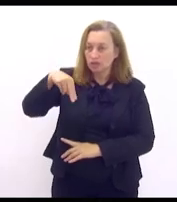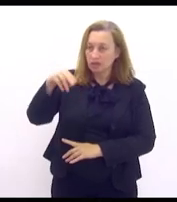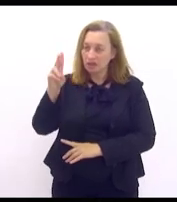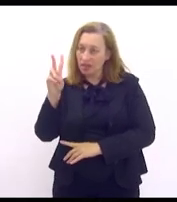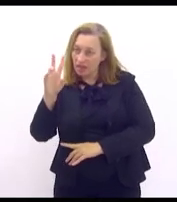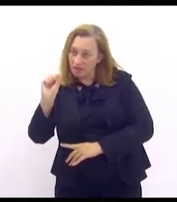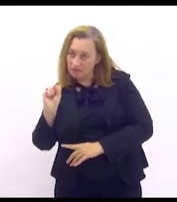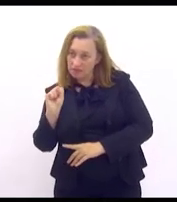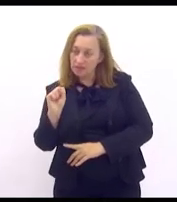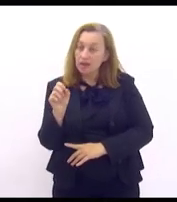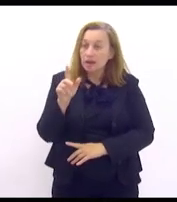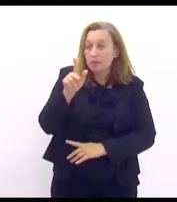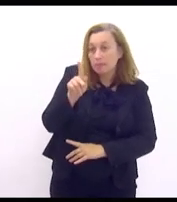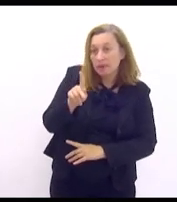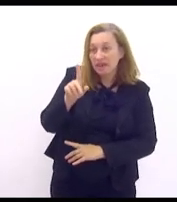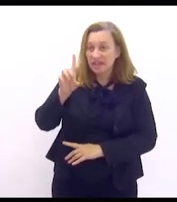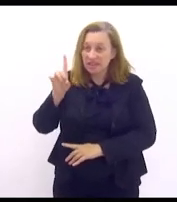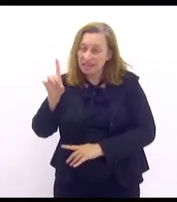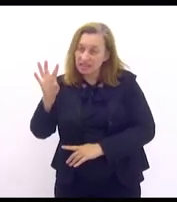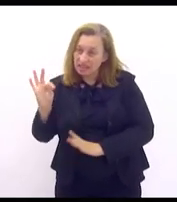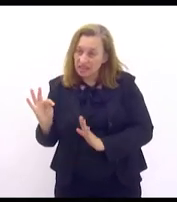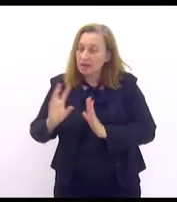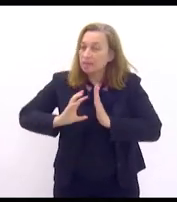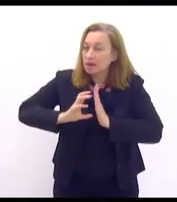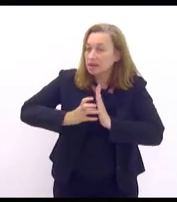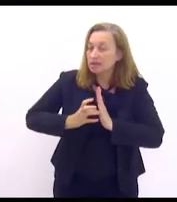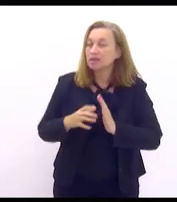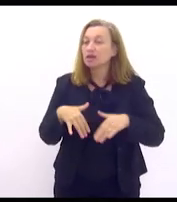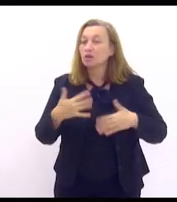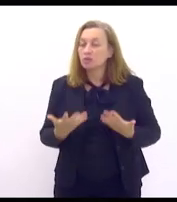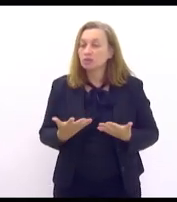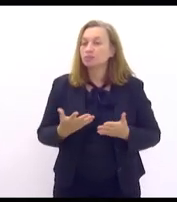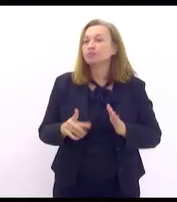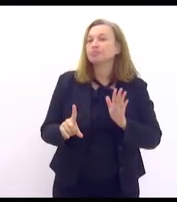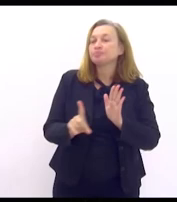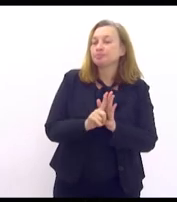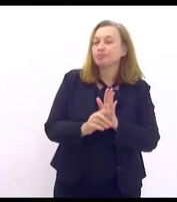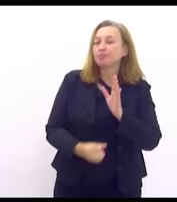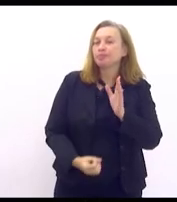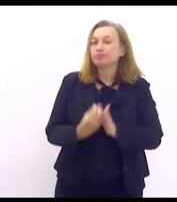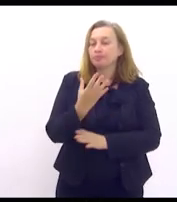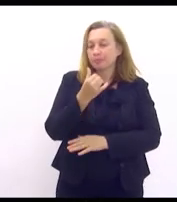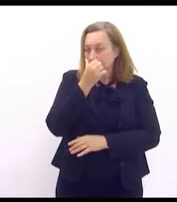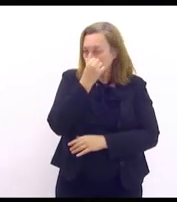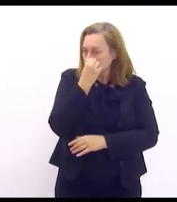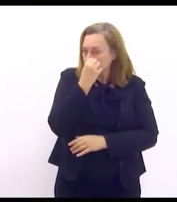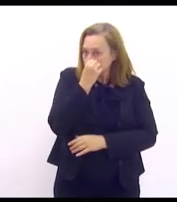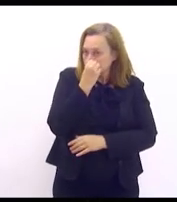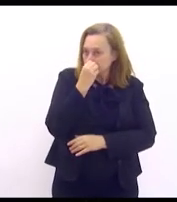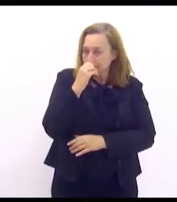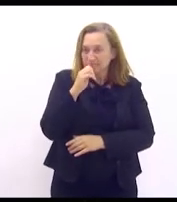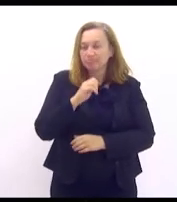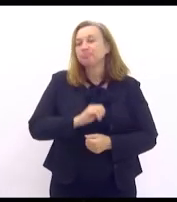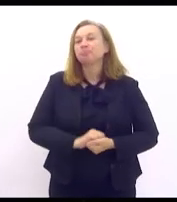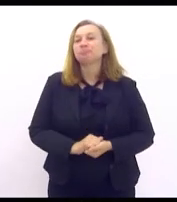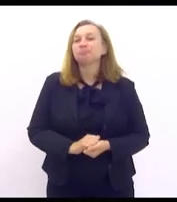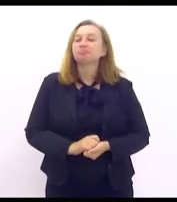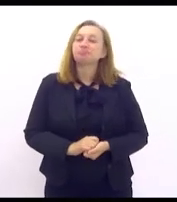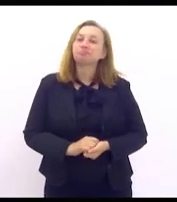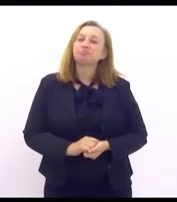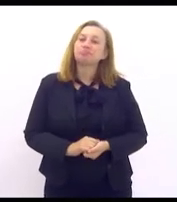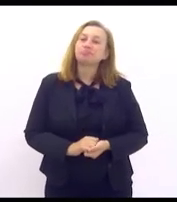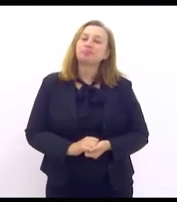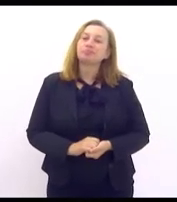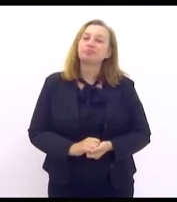companheiro Rodrigo Neves. E quando essa lei foi feita e há que se dizer que foi